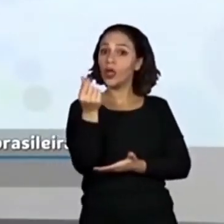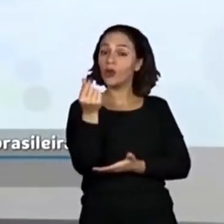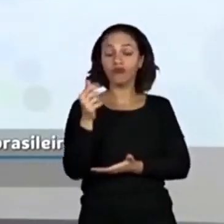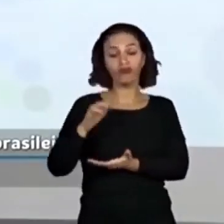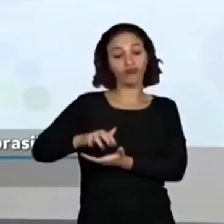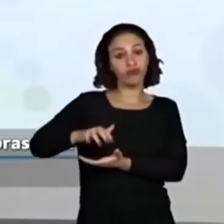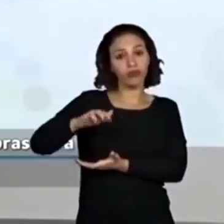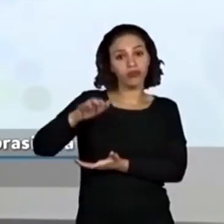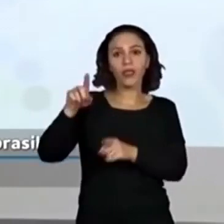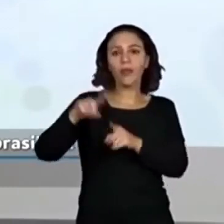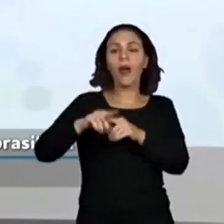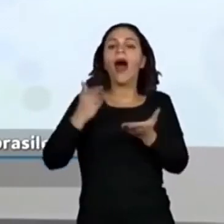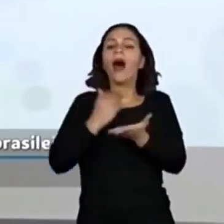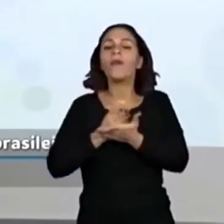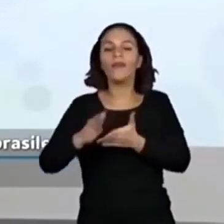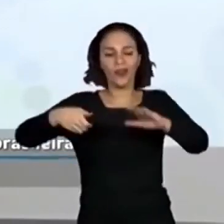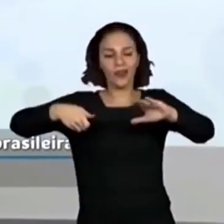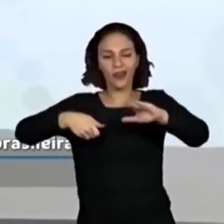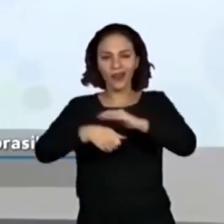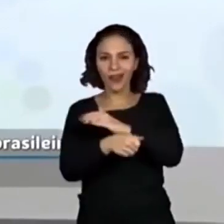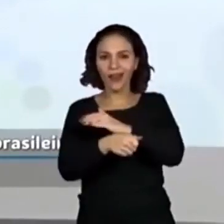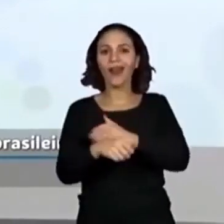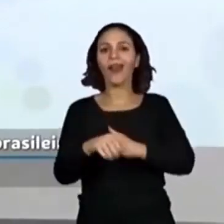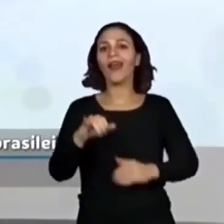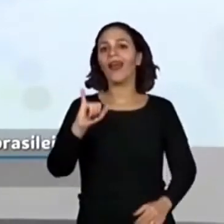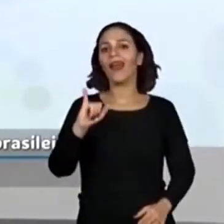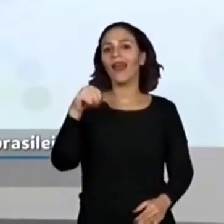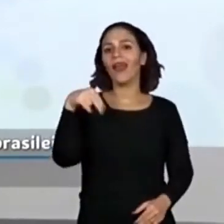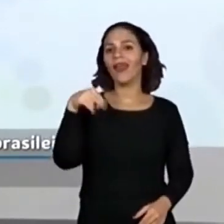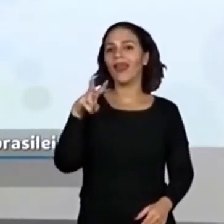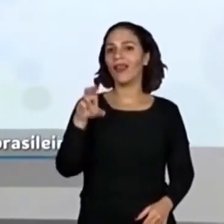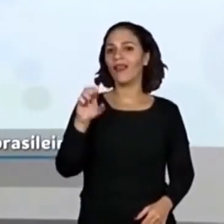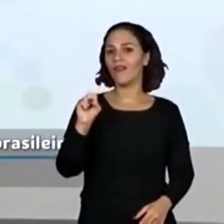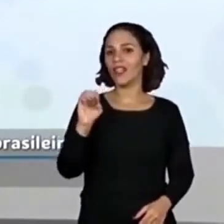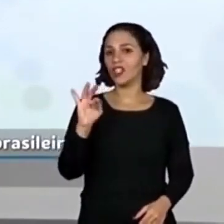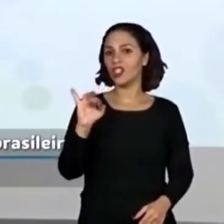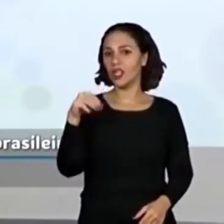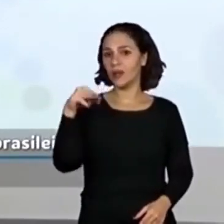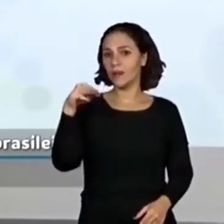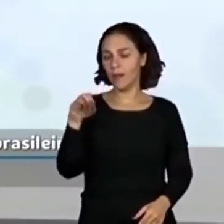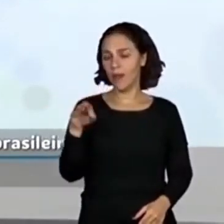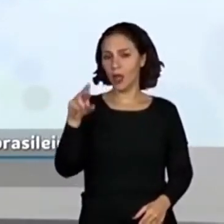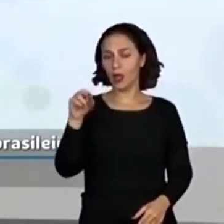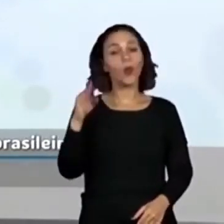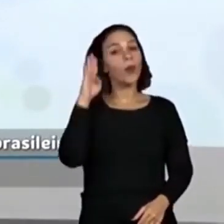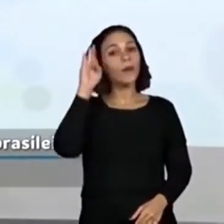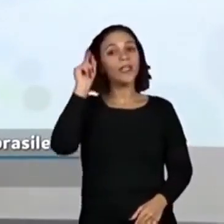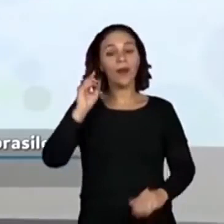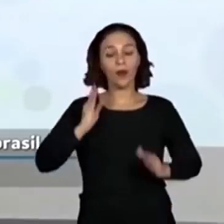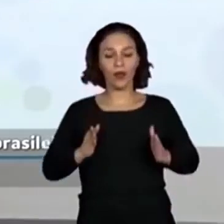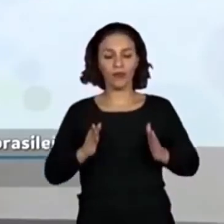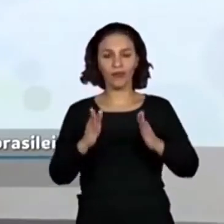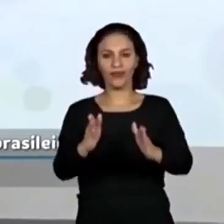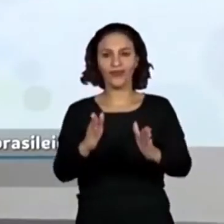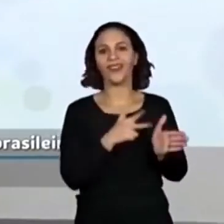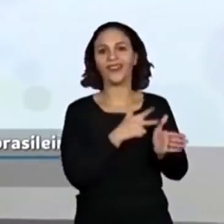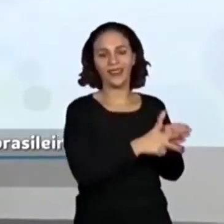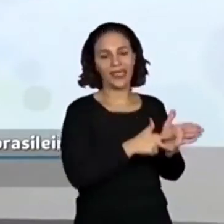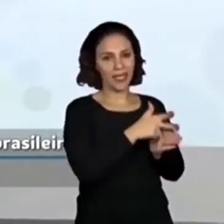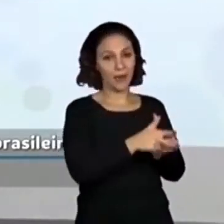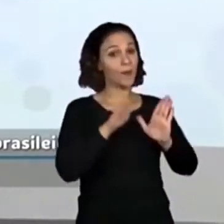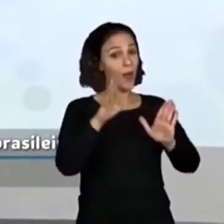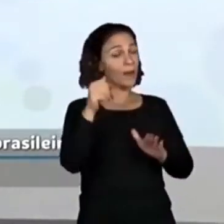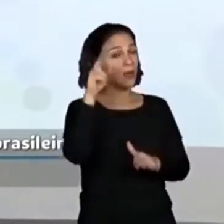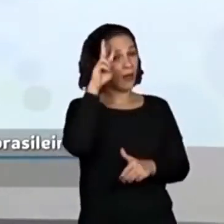riquezas e investir, né, principalmente nas linhas férreas, Só que neste meio tempo, nós devemos